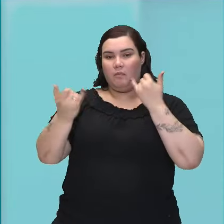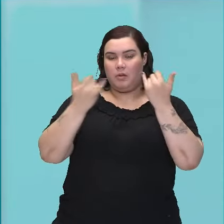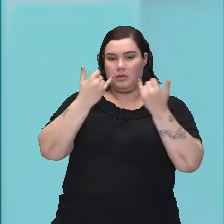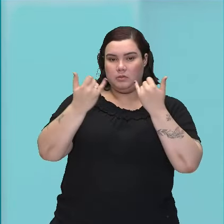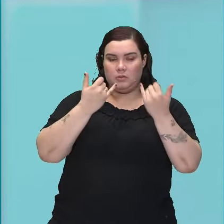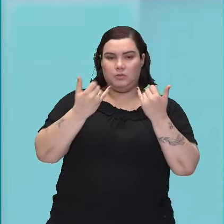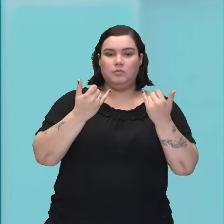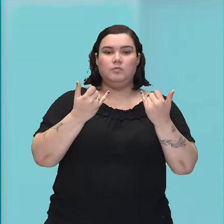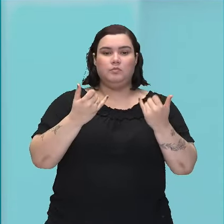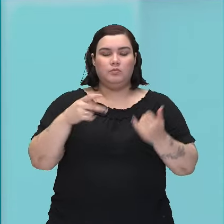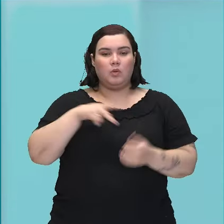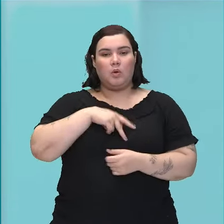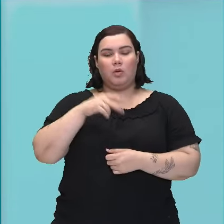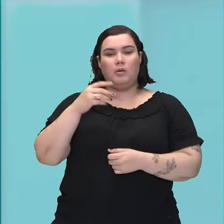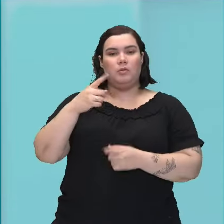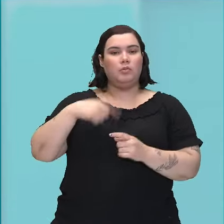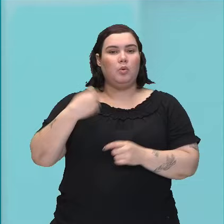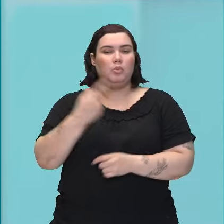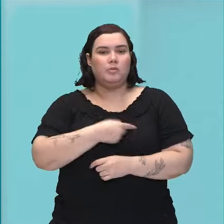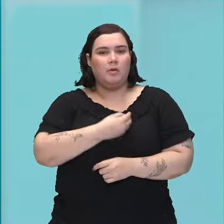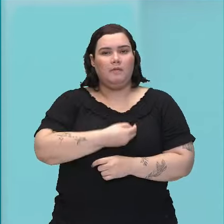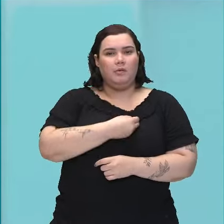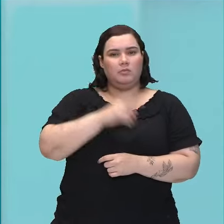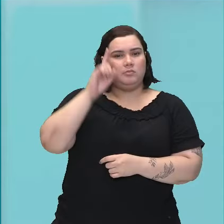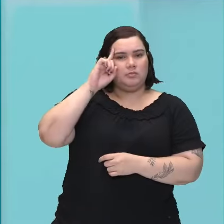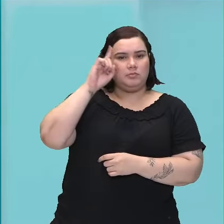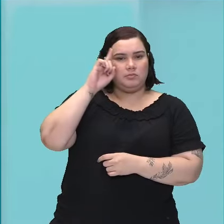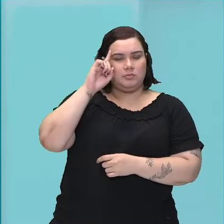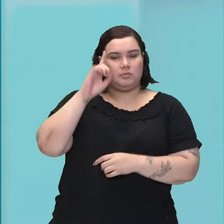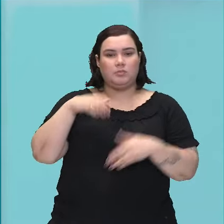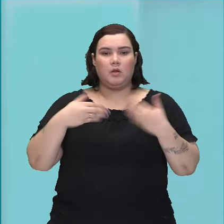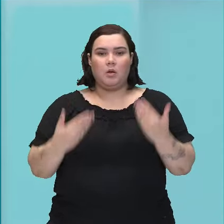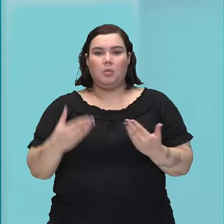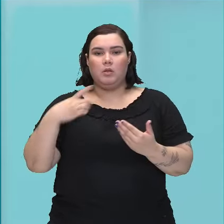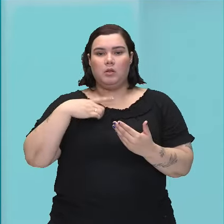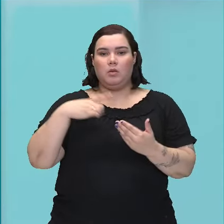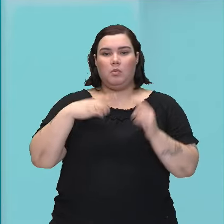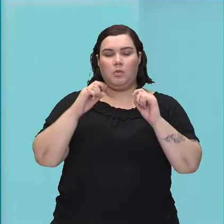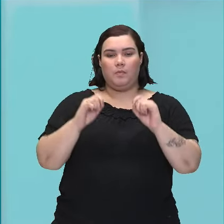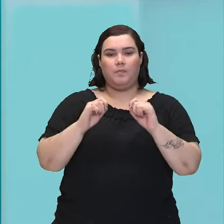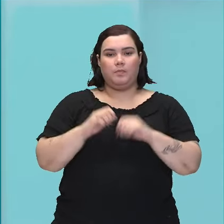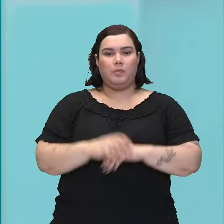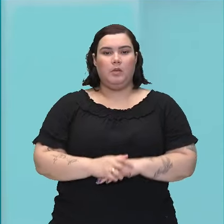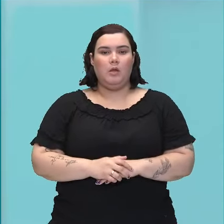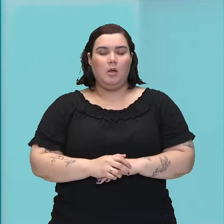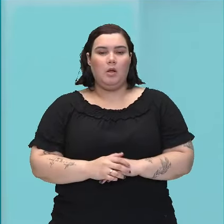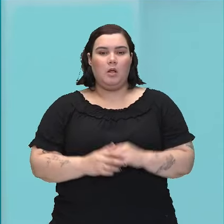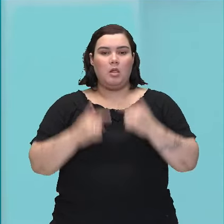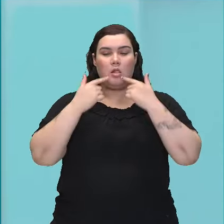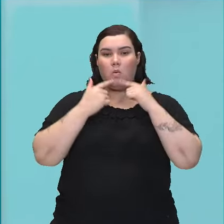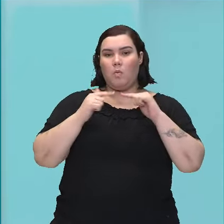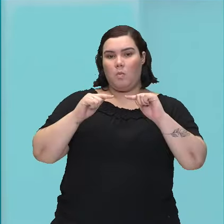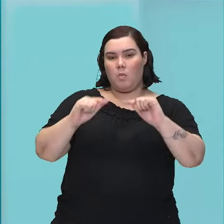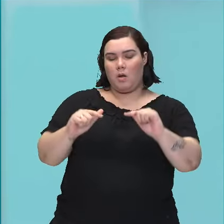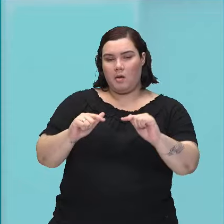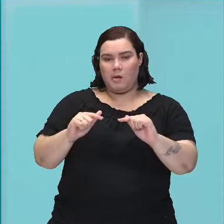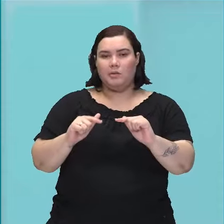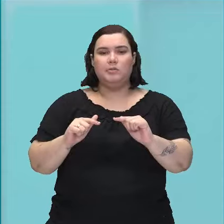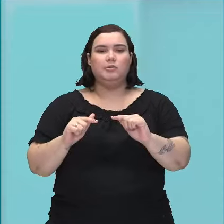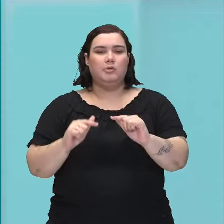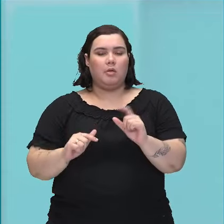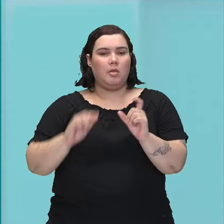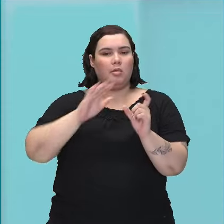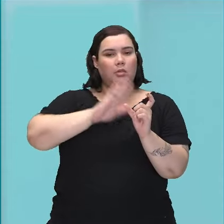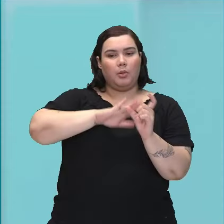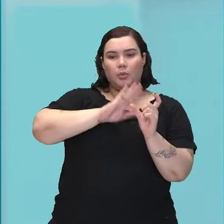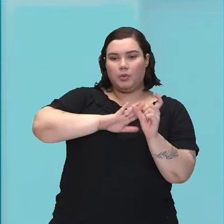do nosso cotidiano. Então, ele trouxe uma linguagem mais denotativa, uma